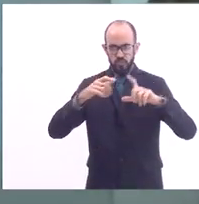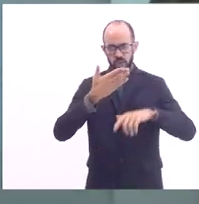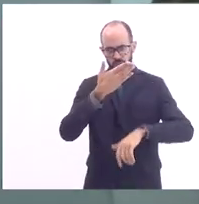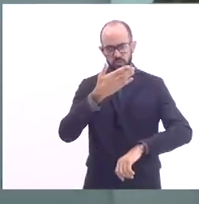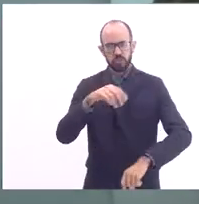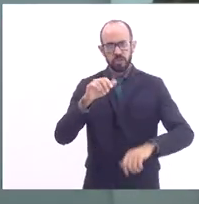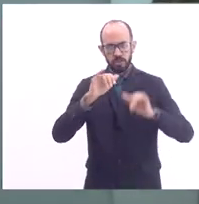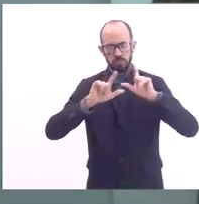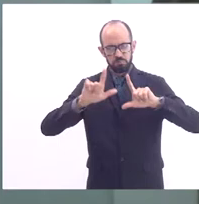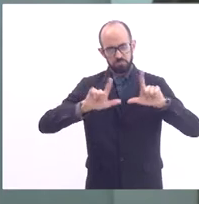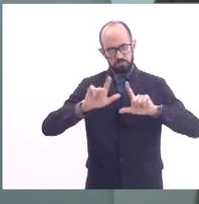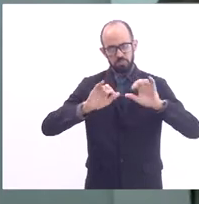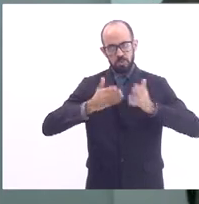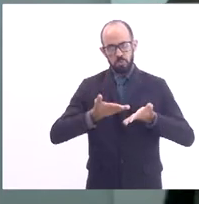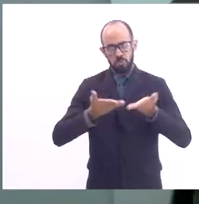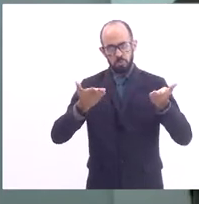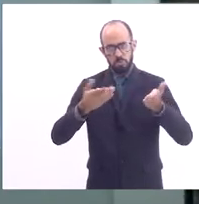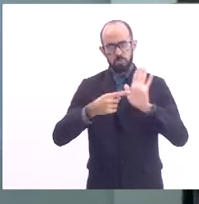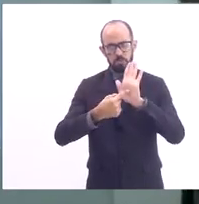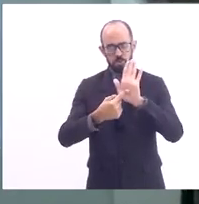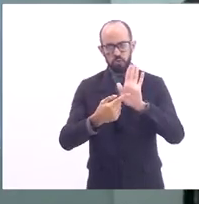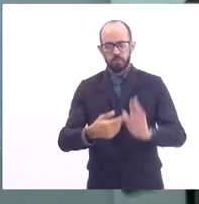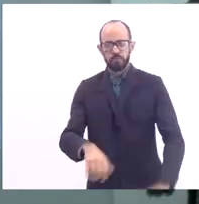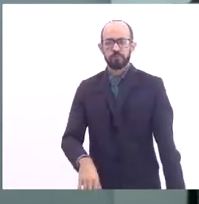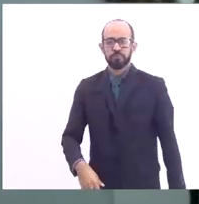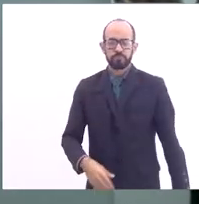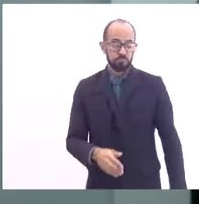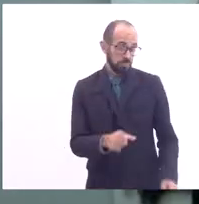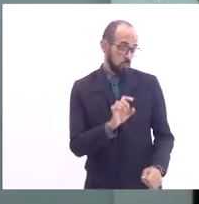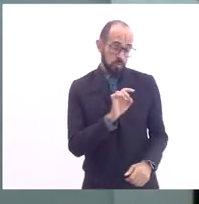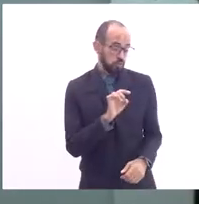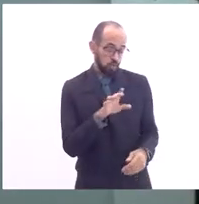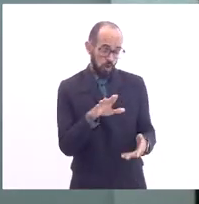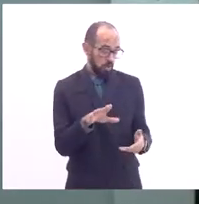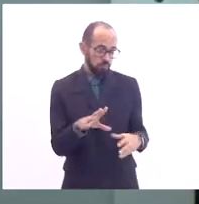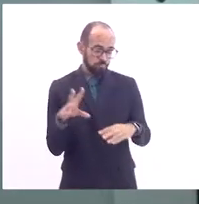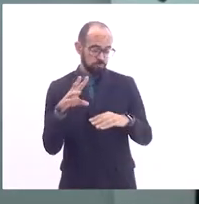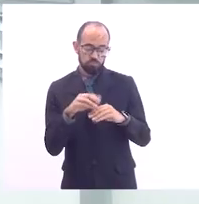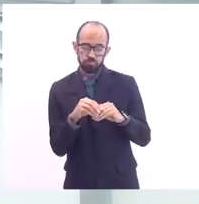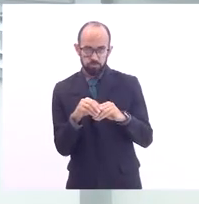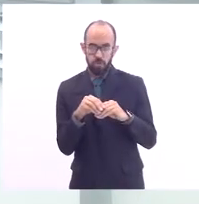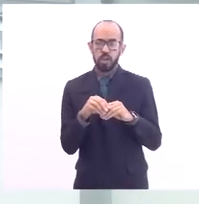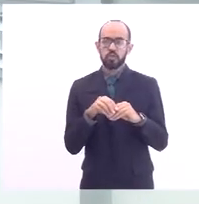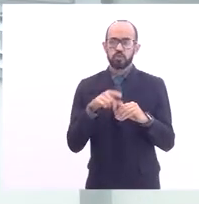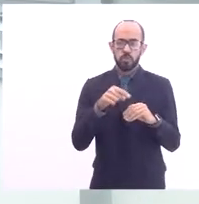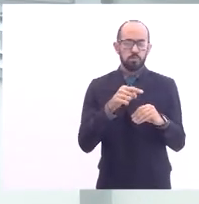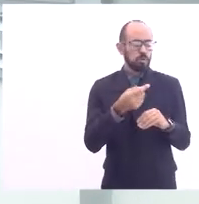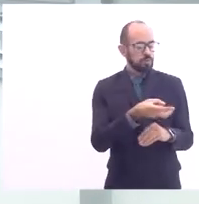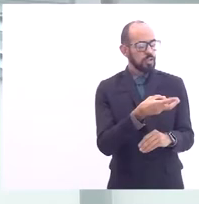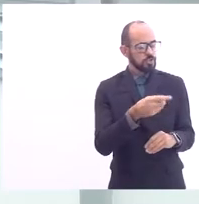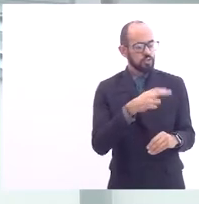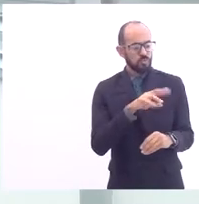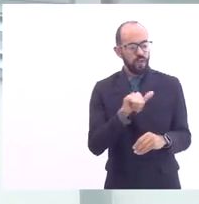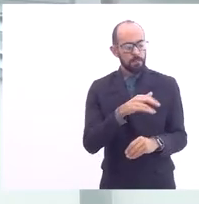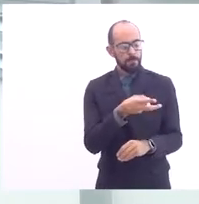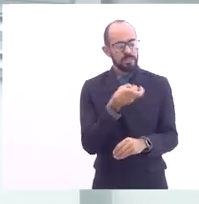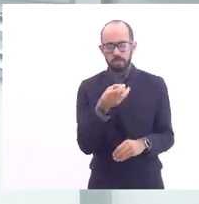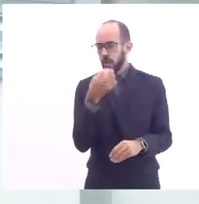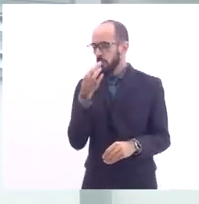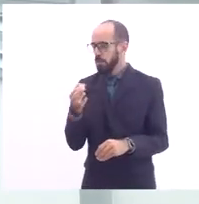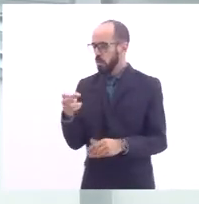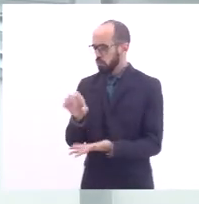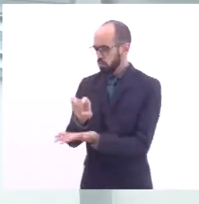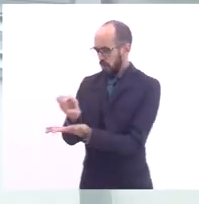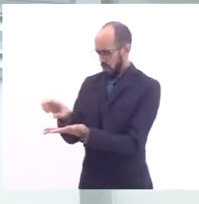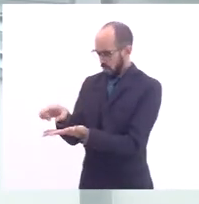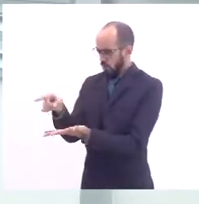favor. Aqui seria isso, só um panorama, né? Estamos aqui para escutar os senhores e muito obrigado pela oportunidade